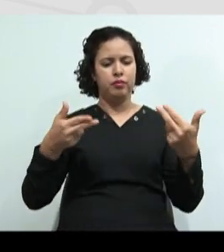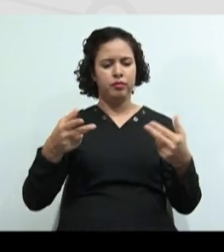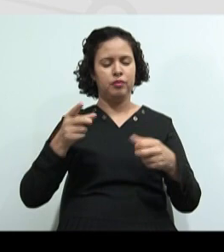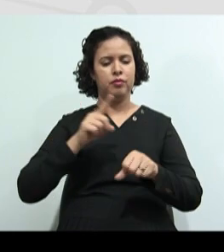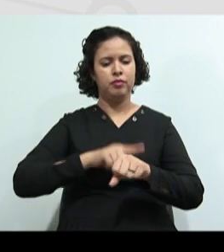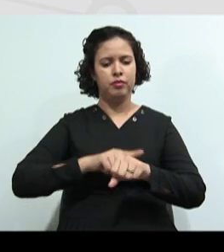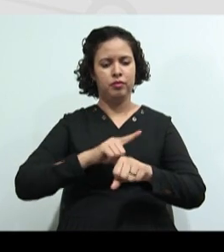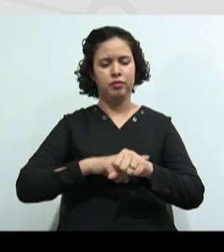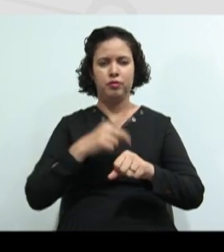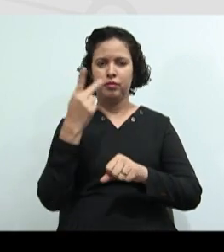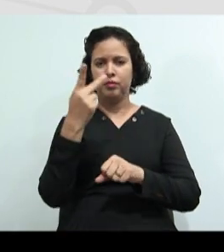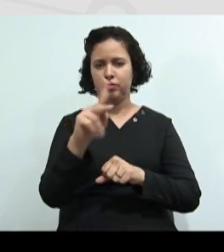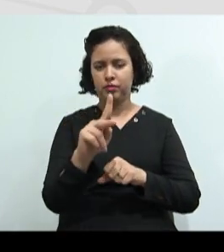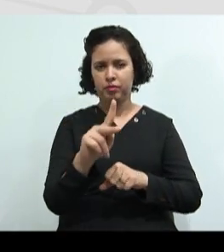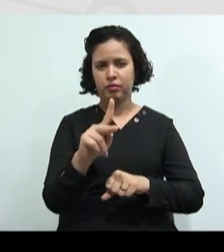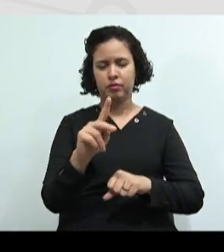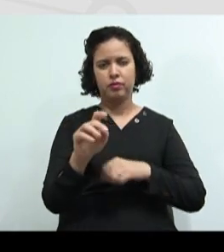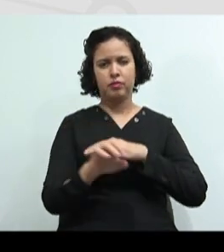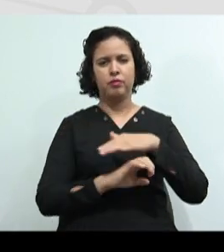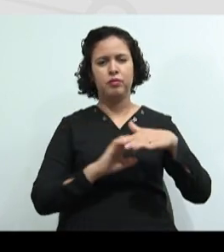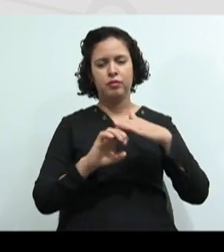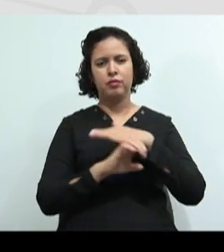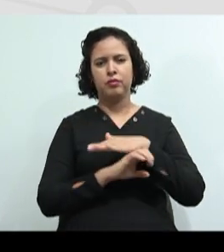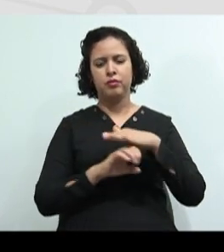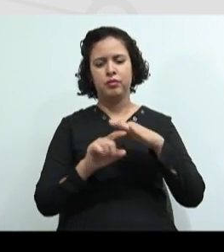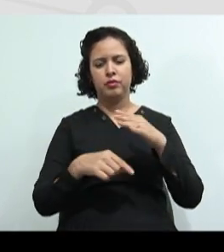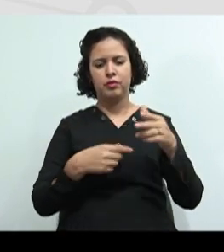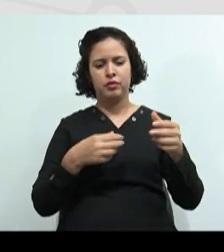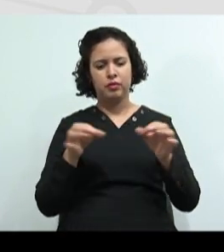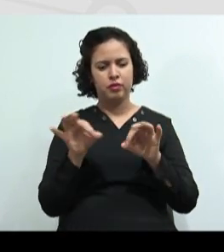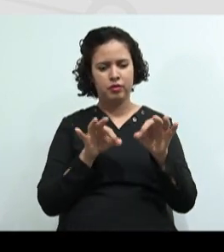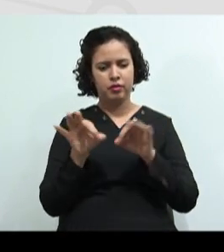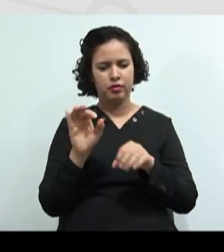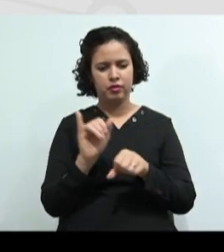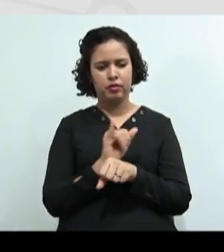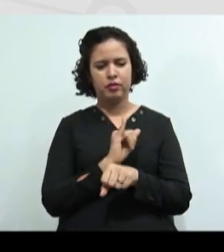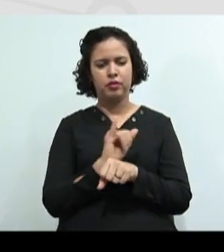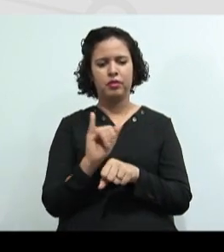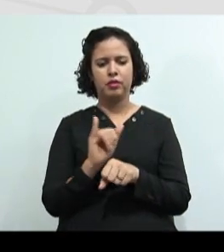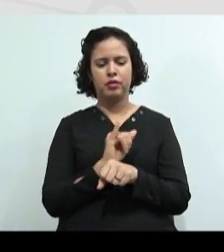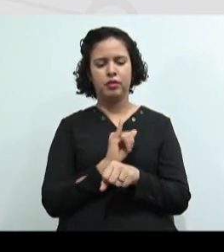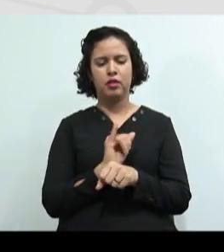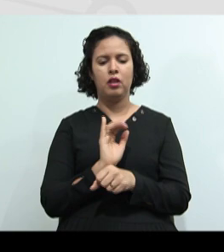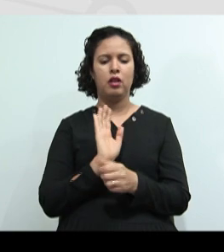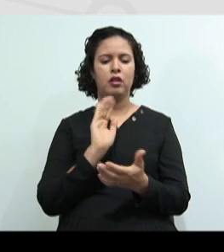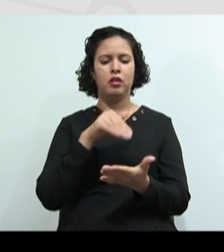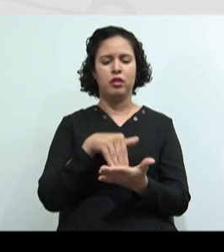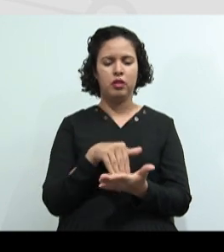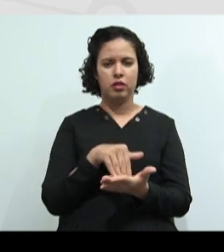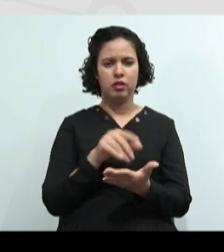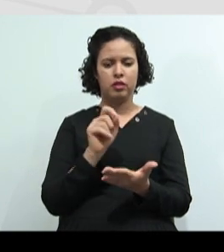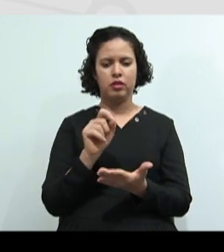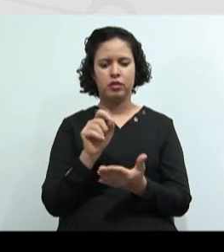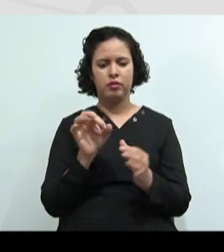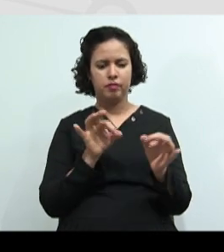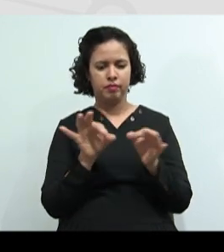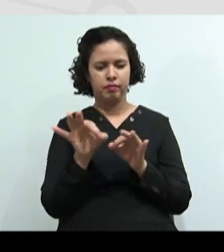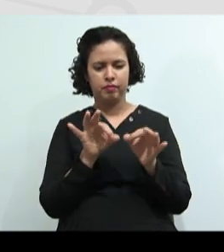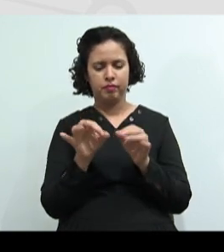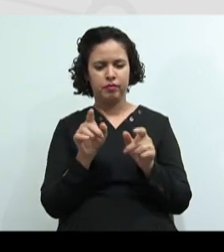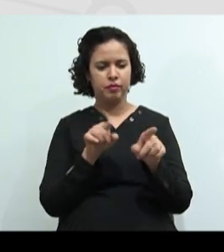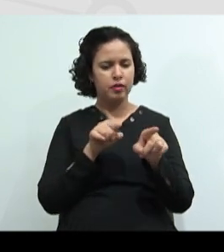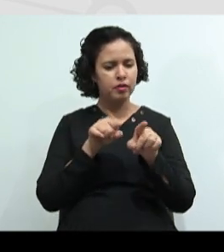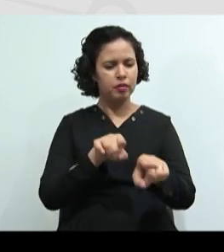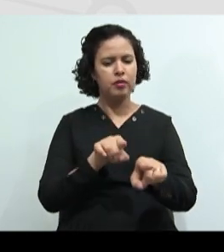e áreas da sua empresa. Ela é utilizada desde o planejamento estratégico, tático e operacional, até mesmo para planejar e